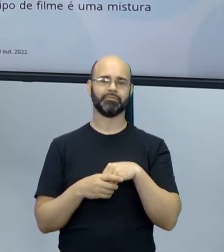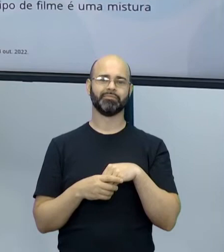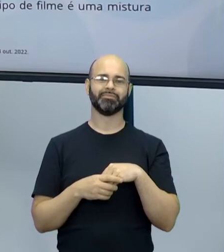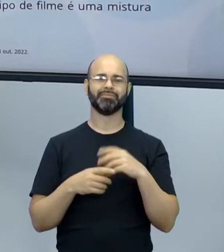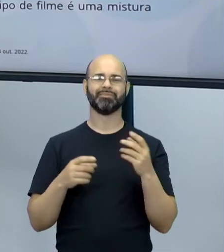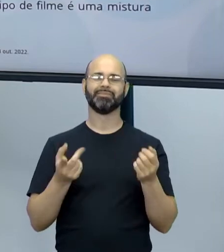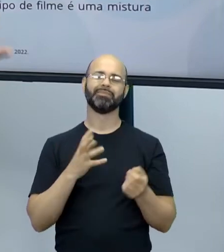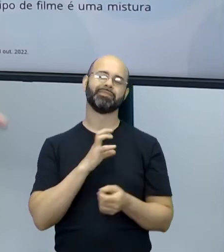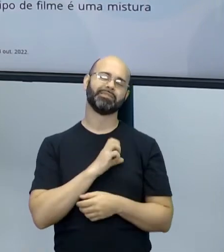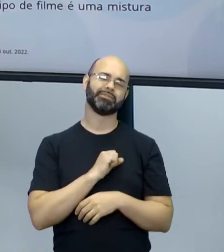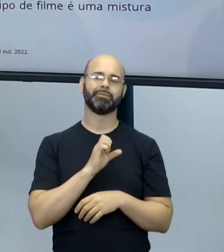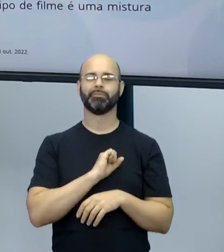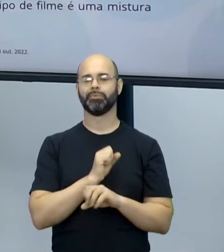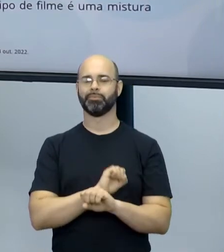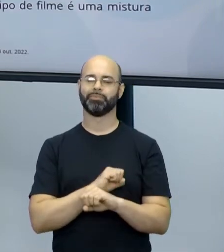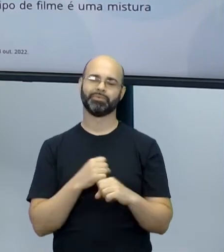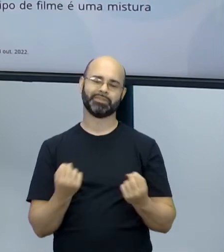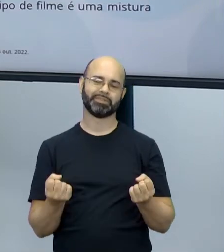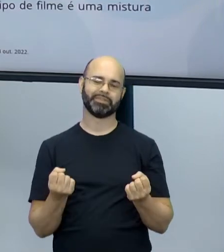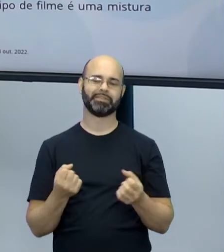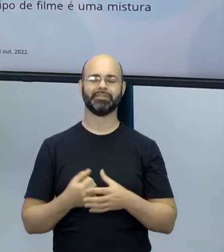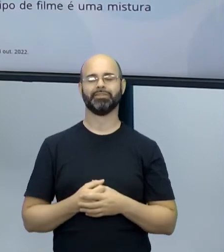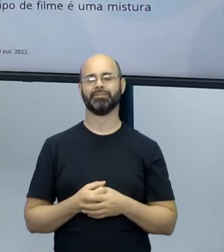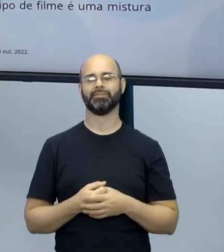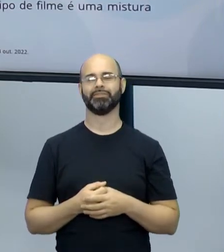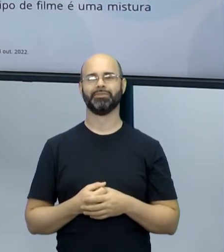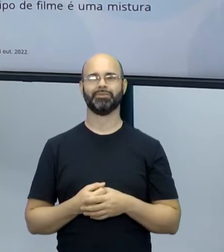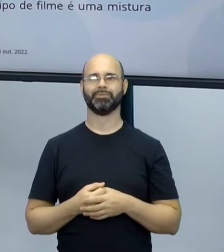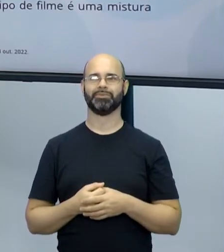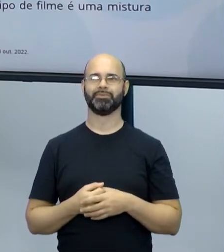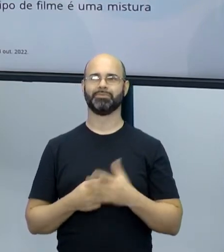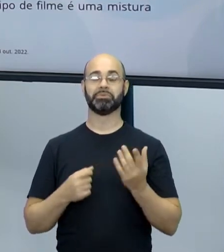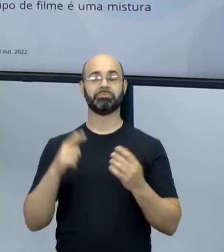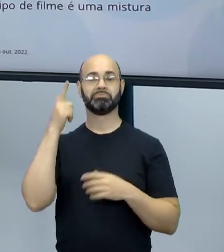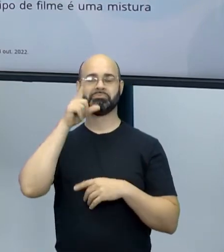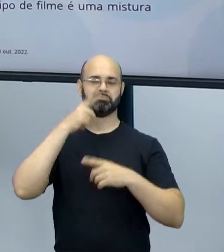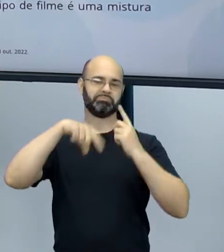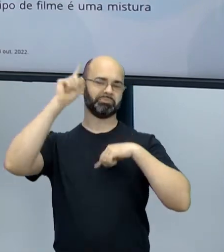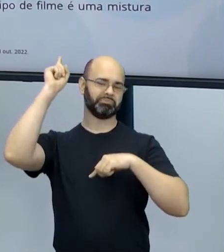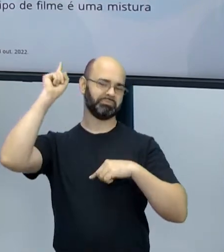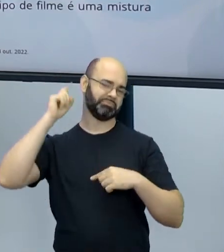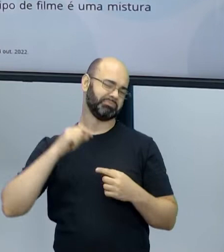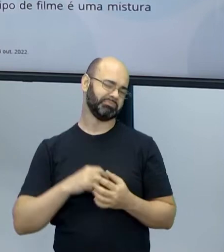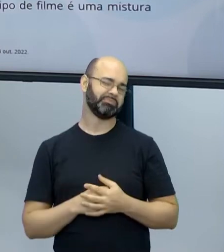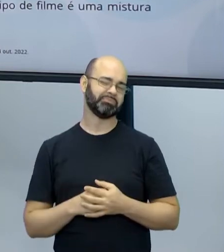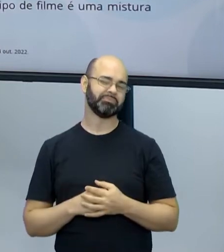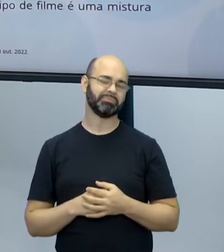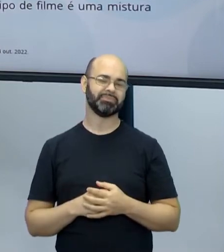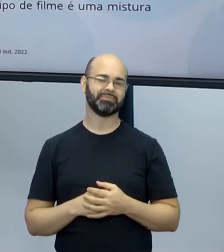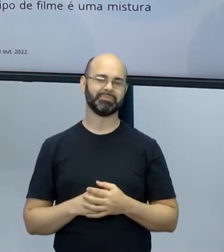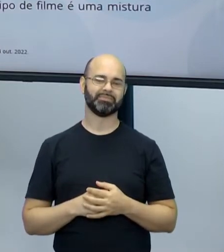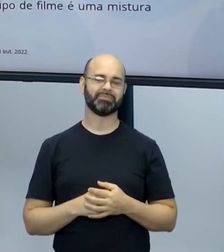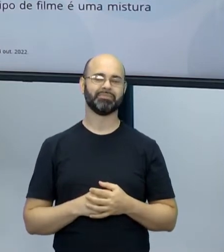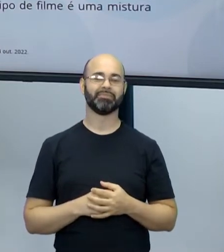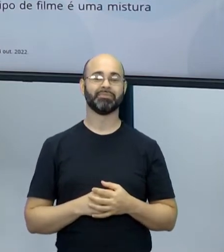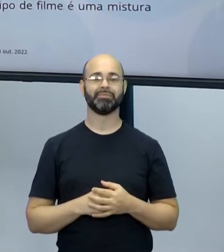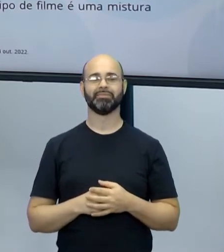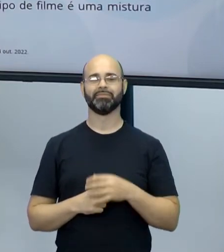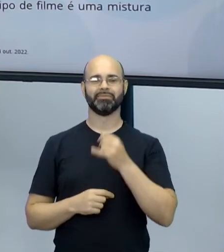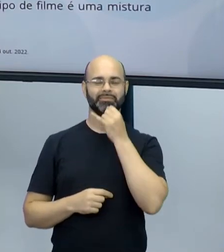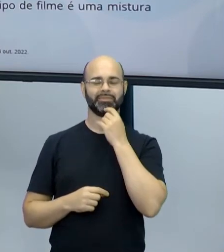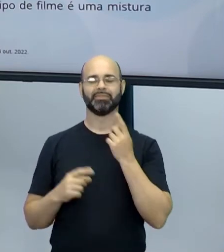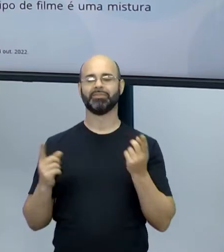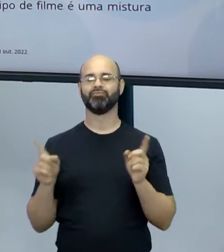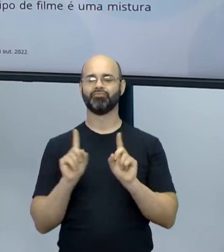história de amor impossível, é uma história de, sei lá, de uma superação. São histórias bem, assim, olha, o